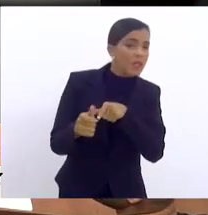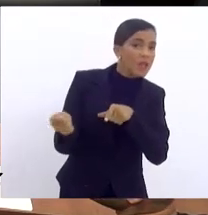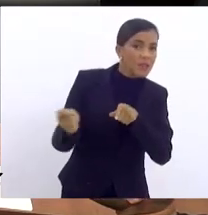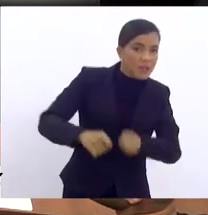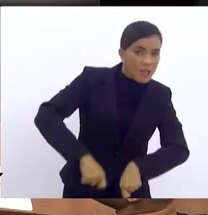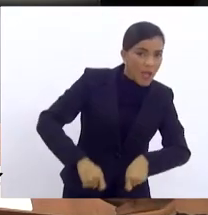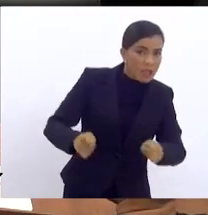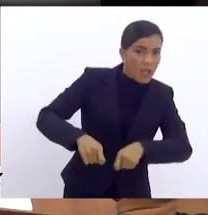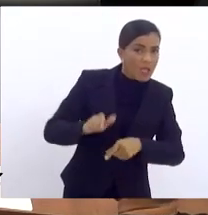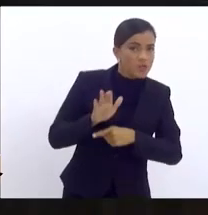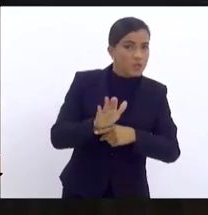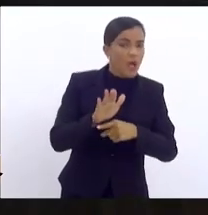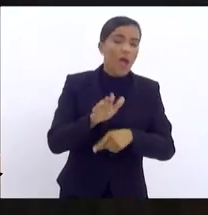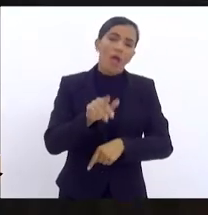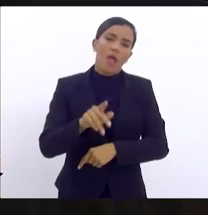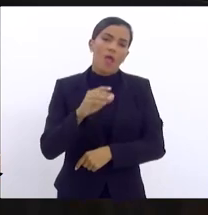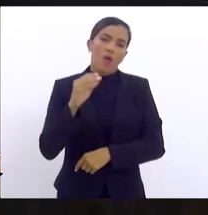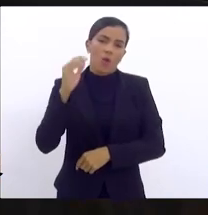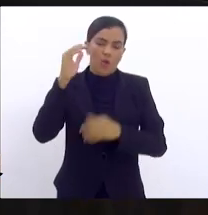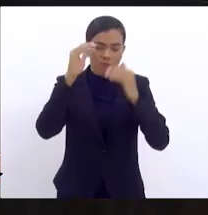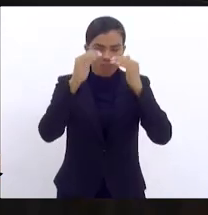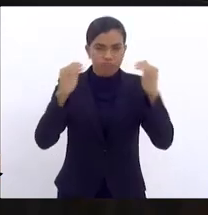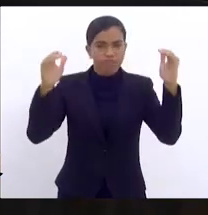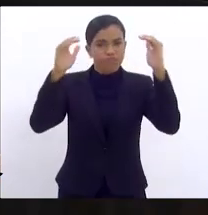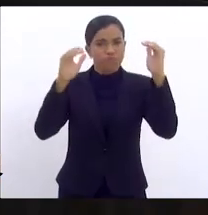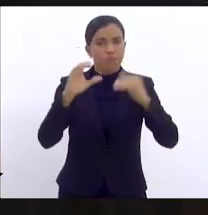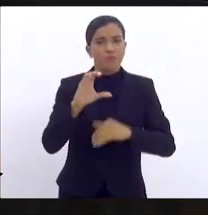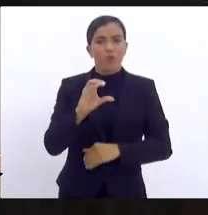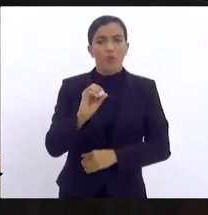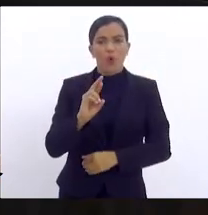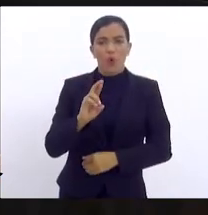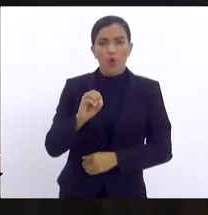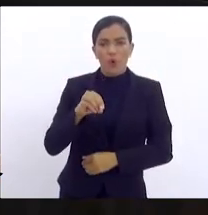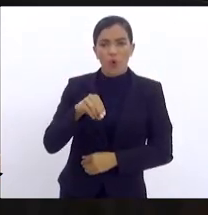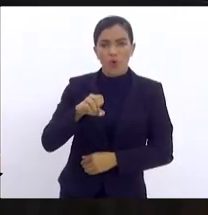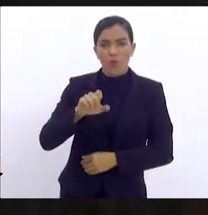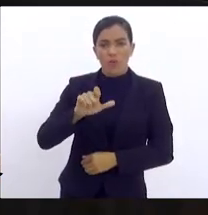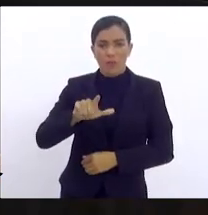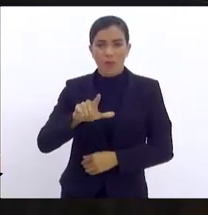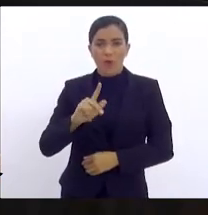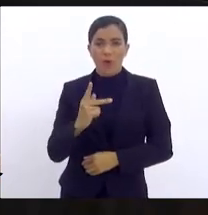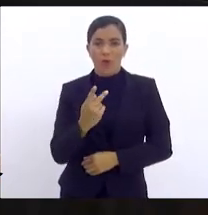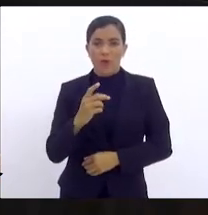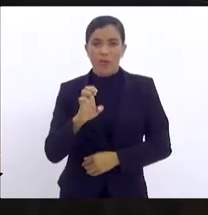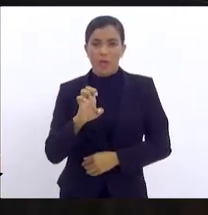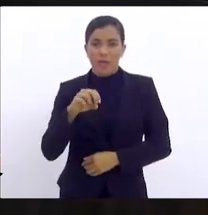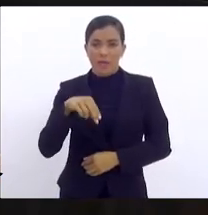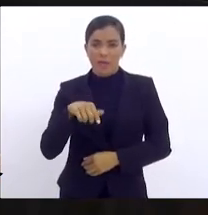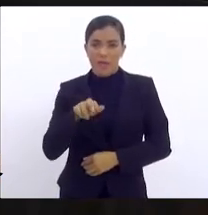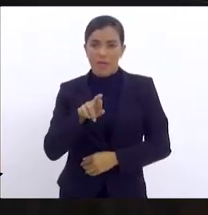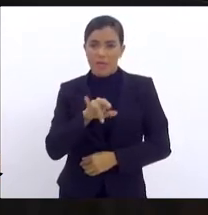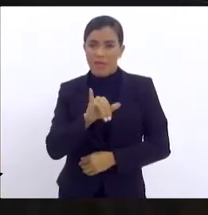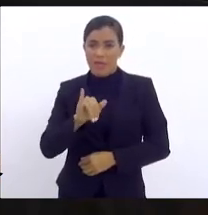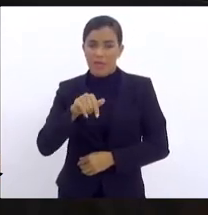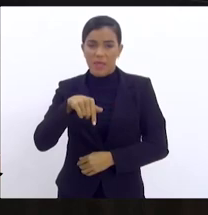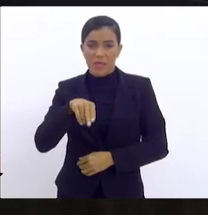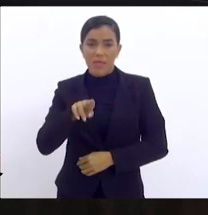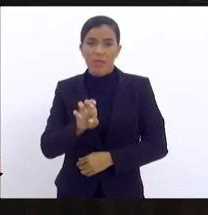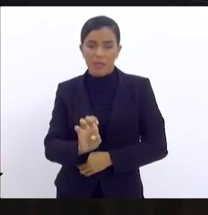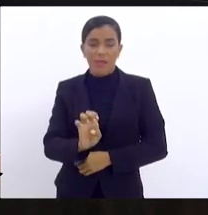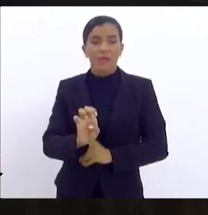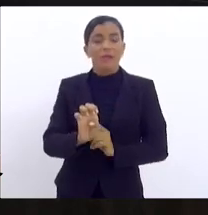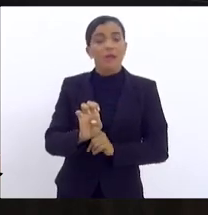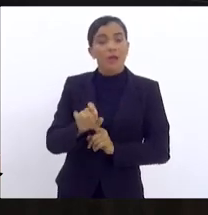fazer isso ao nosso é o Coronel Henrique mas como foi feito que eu contei mas depois eu vi que foi verba carimbada